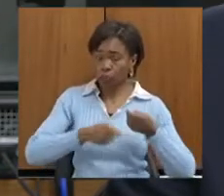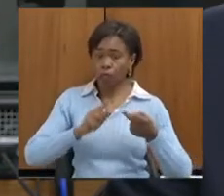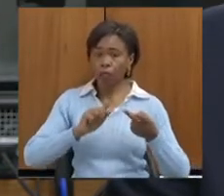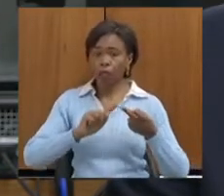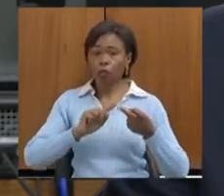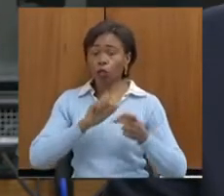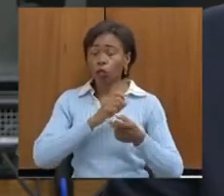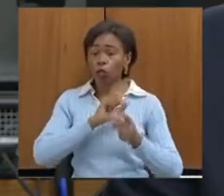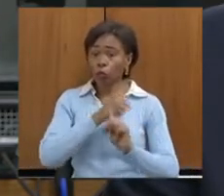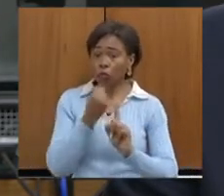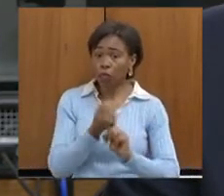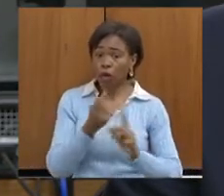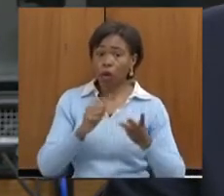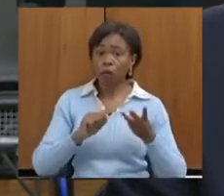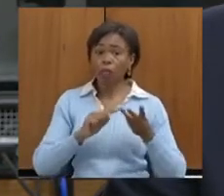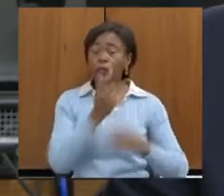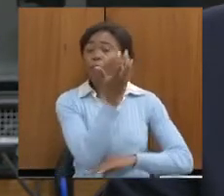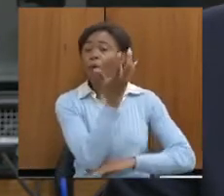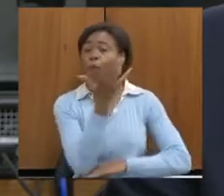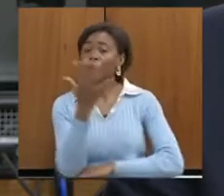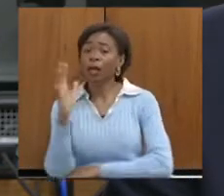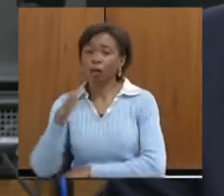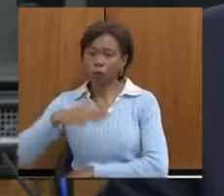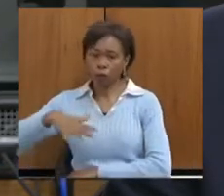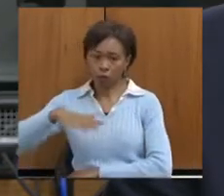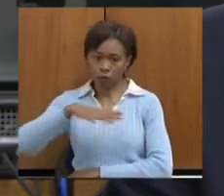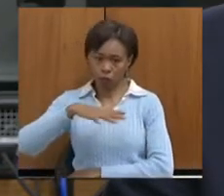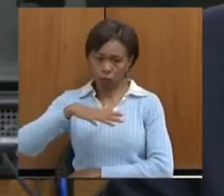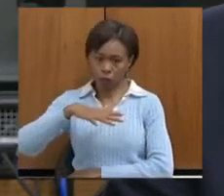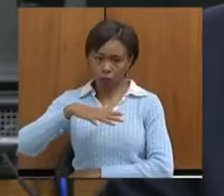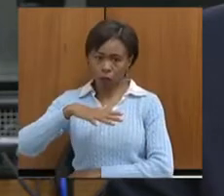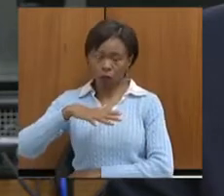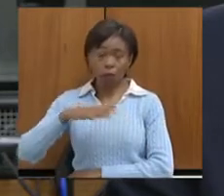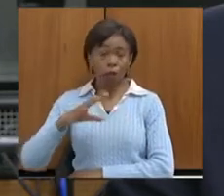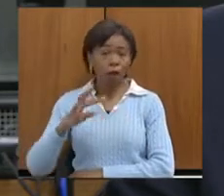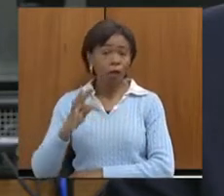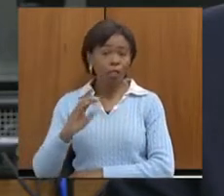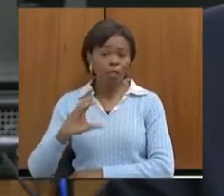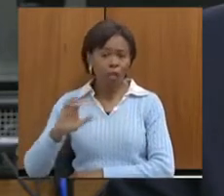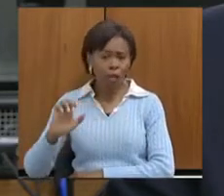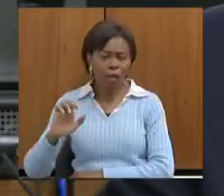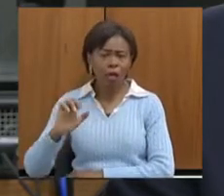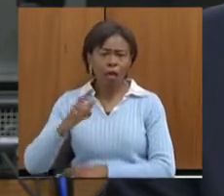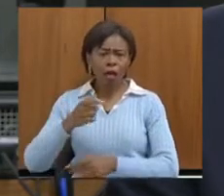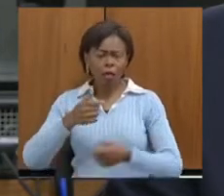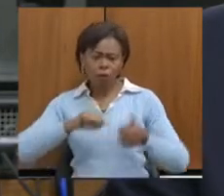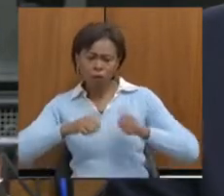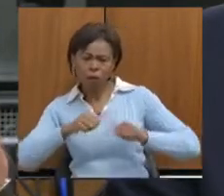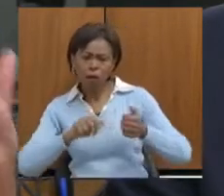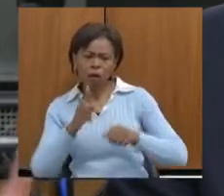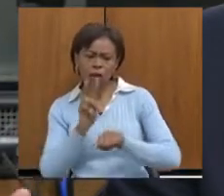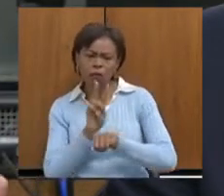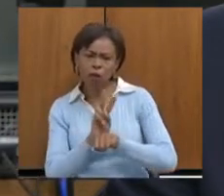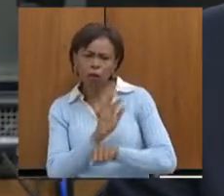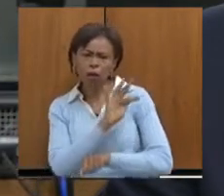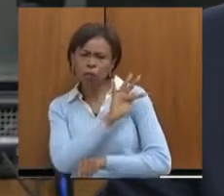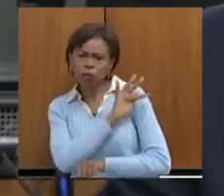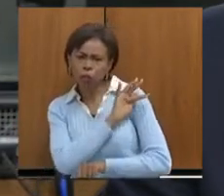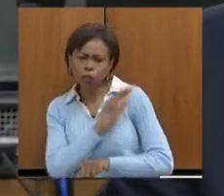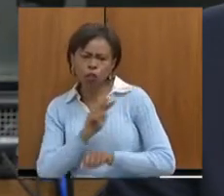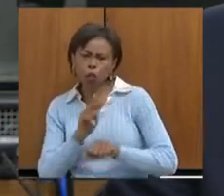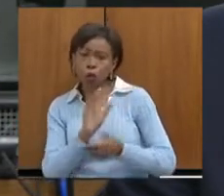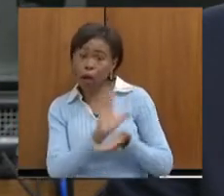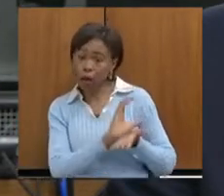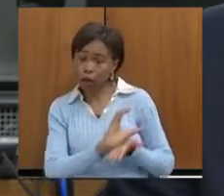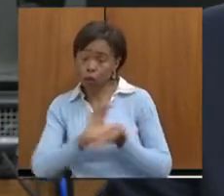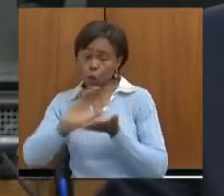E o Pilar do meio ambiente então qualquer fiscalização que o Tribunal de Contas for realizar em face de eventual repasse de recursos